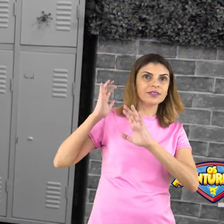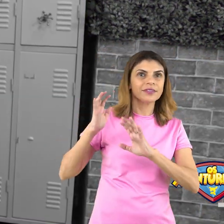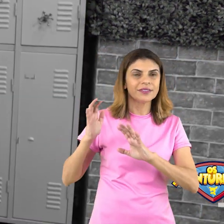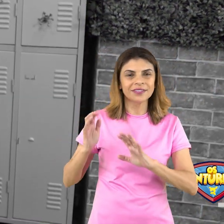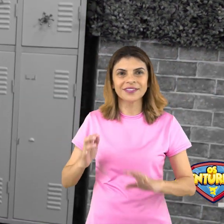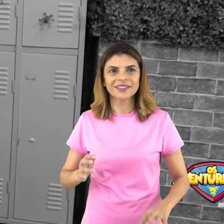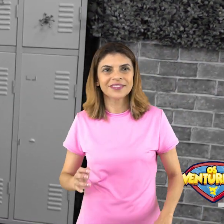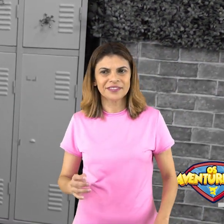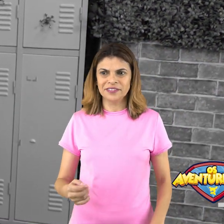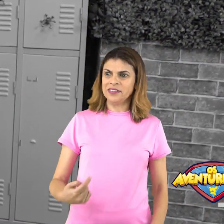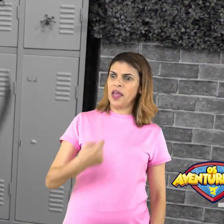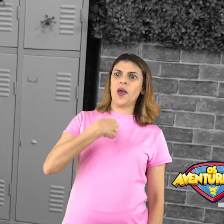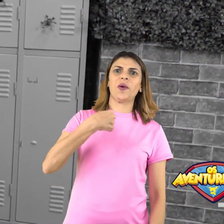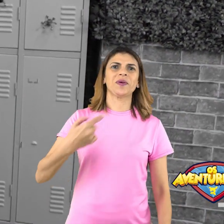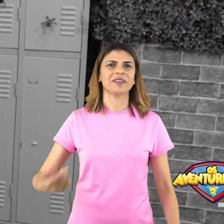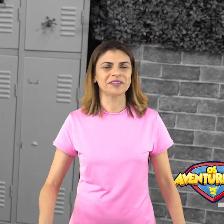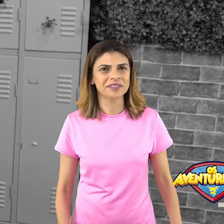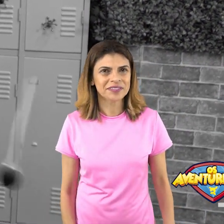Deus!